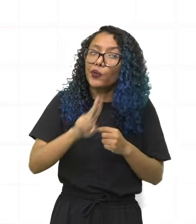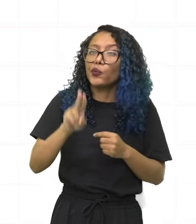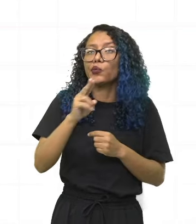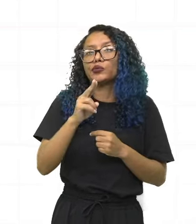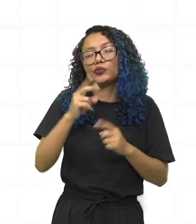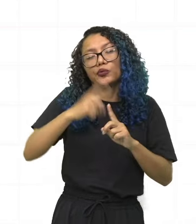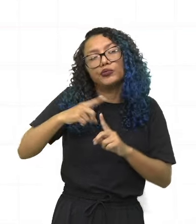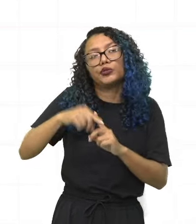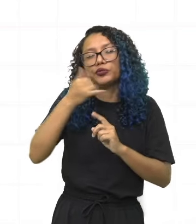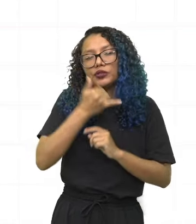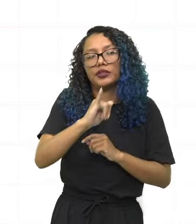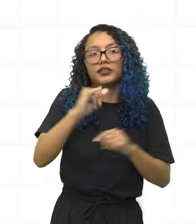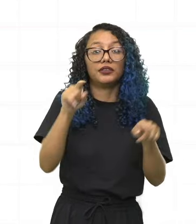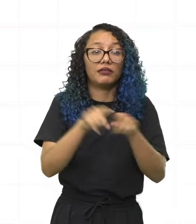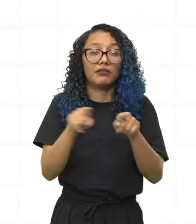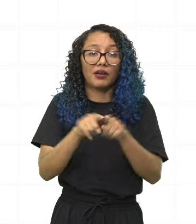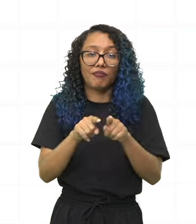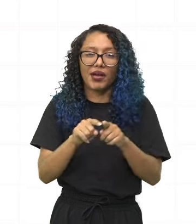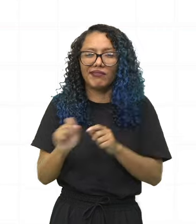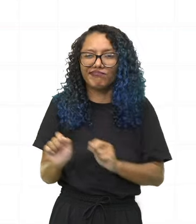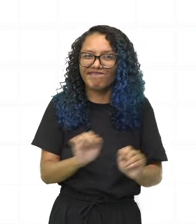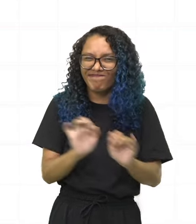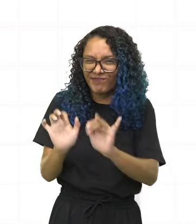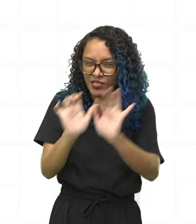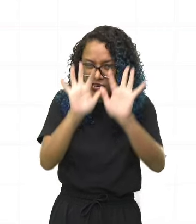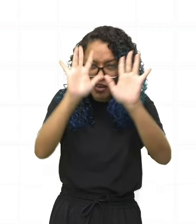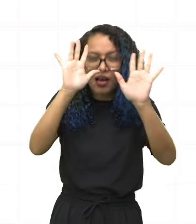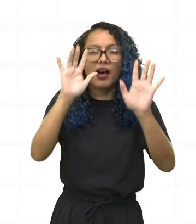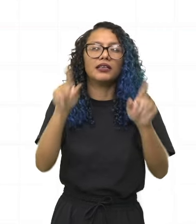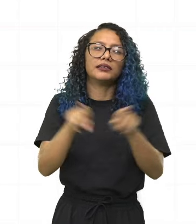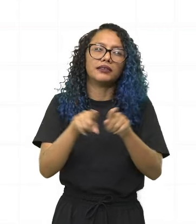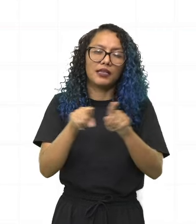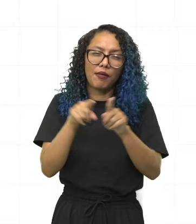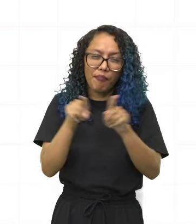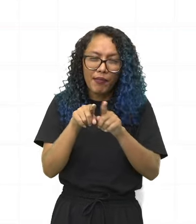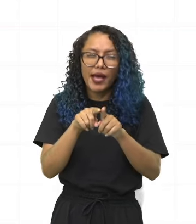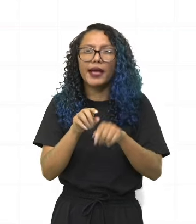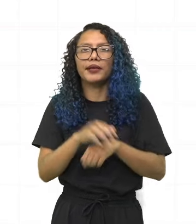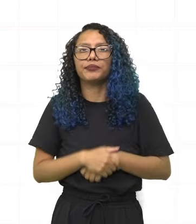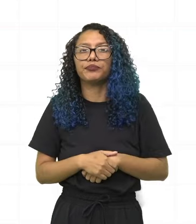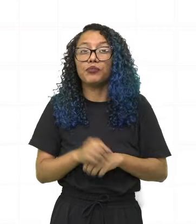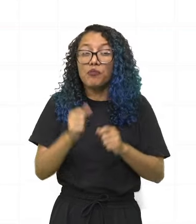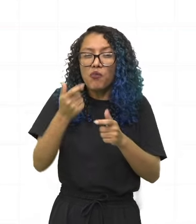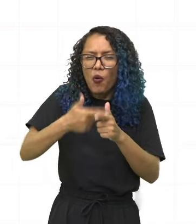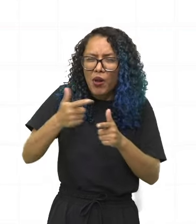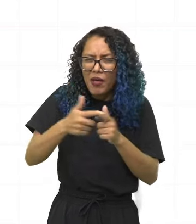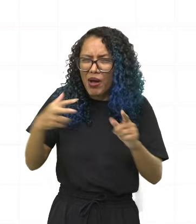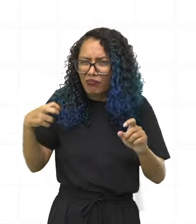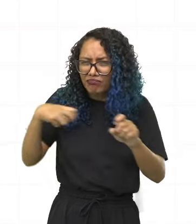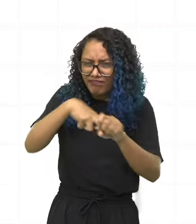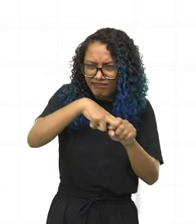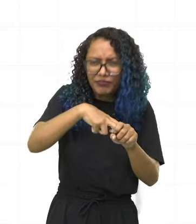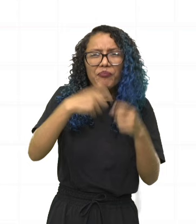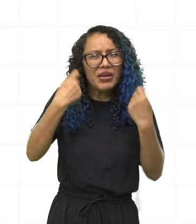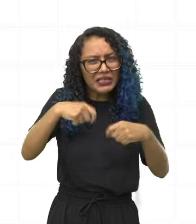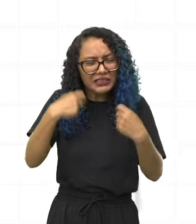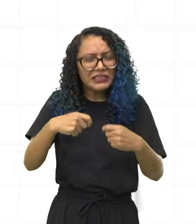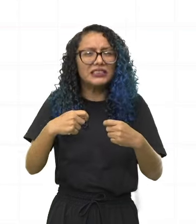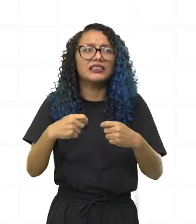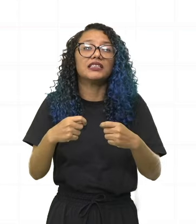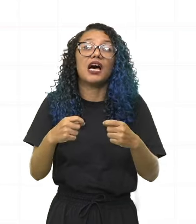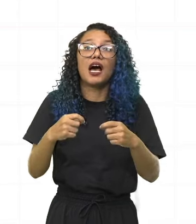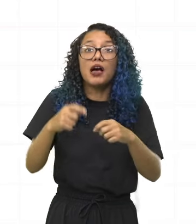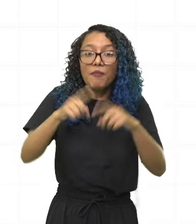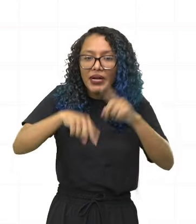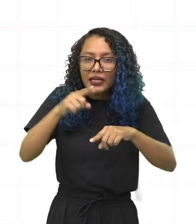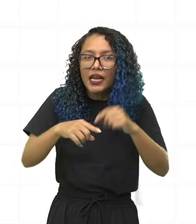também as emissões de gases, acidentes que podem ocorrer, por isso as pessoas precisam, necessitam estar bem equipadas. Como vocês